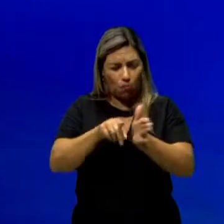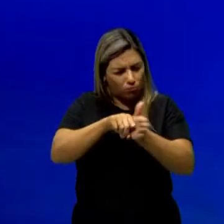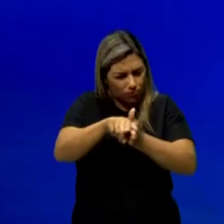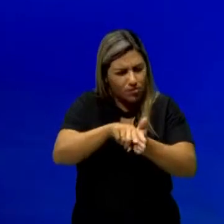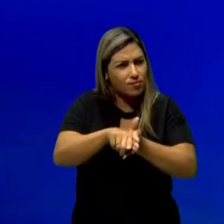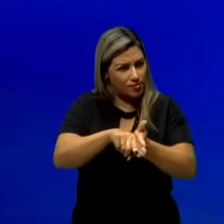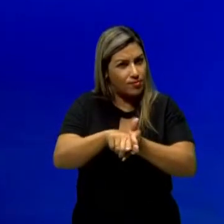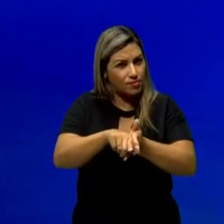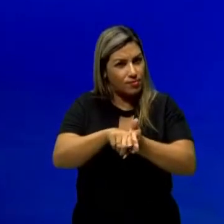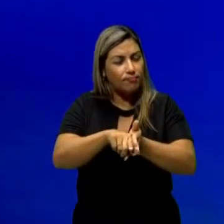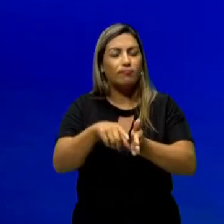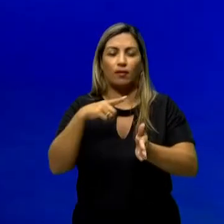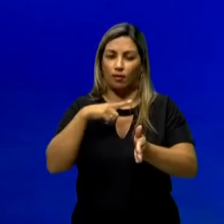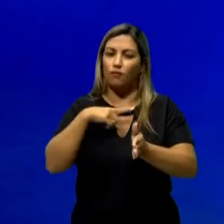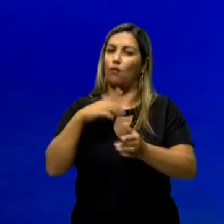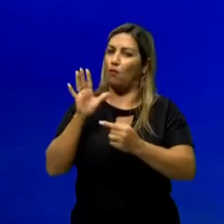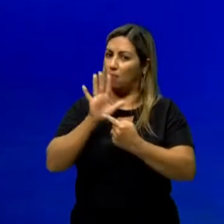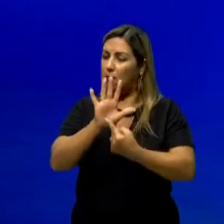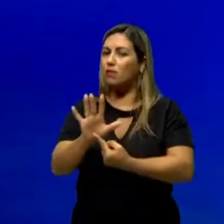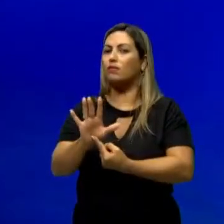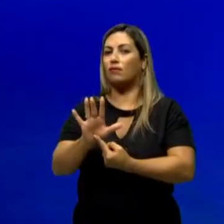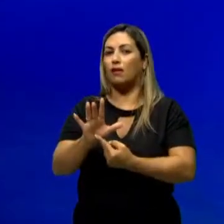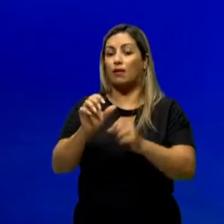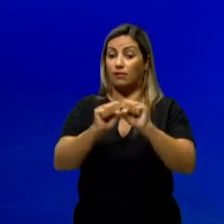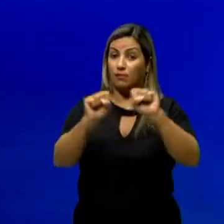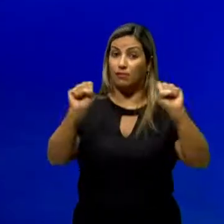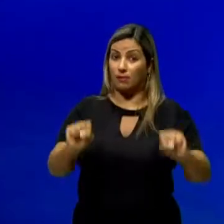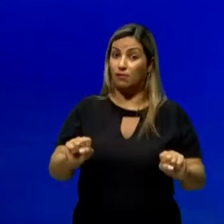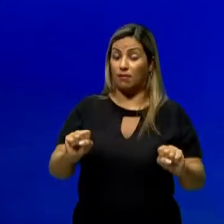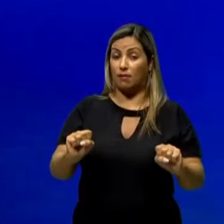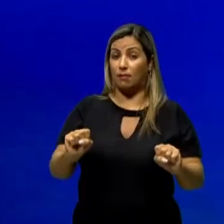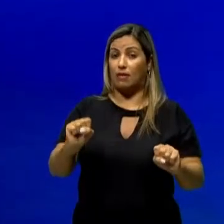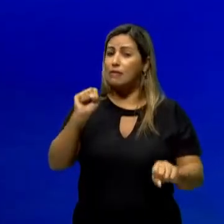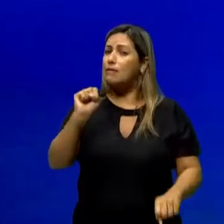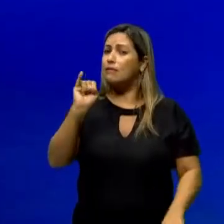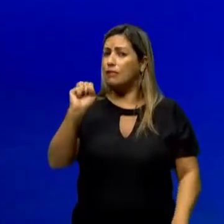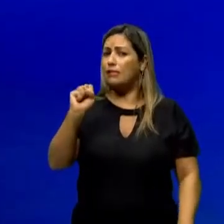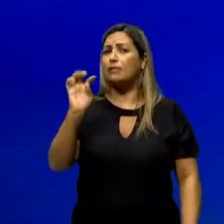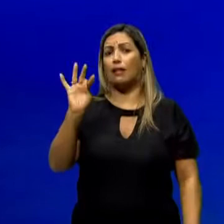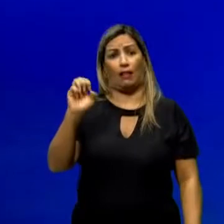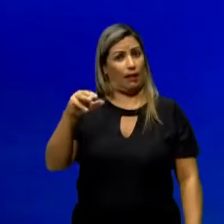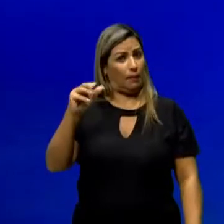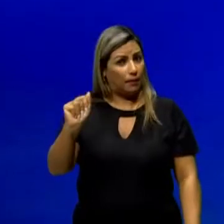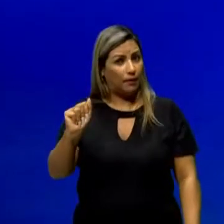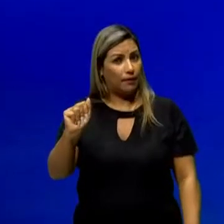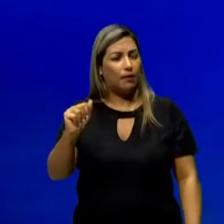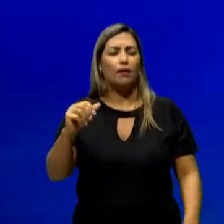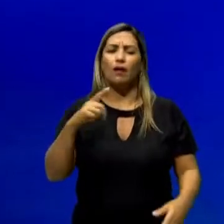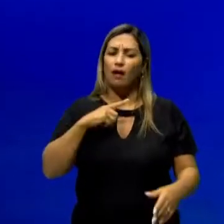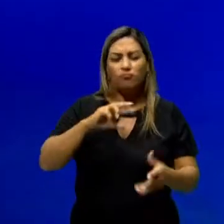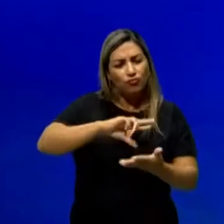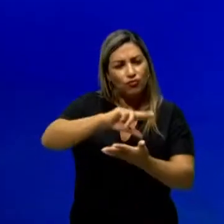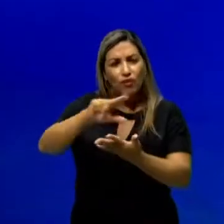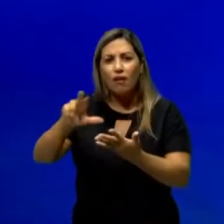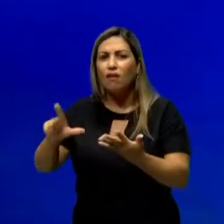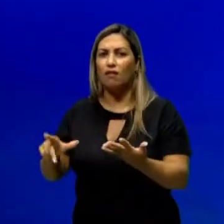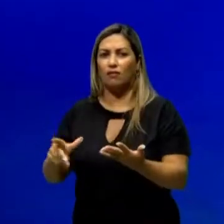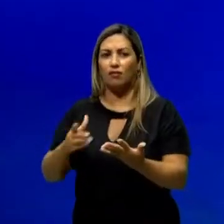investigação, eu vou considerar então como sistema. Esse sistema pode passar por